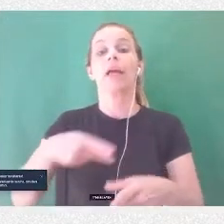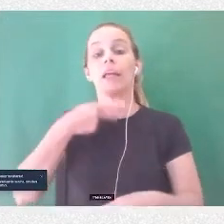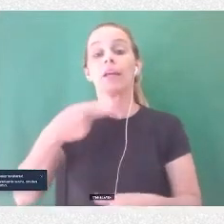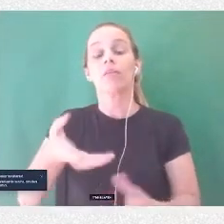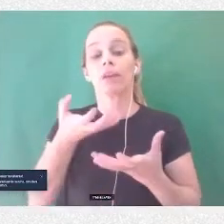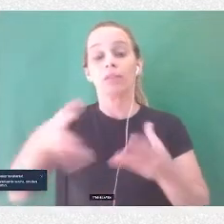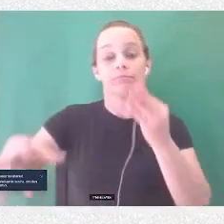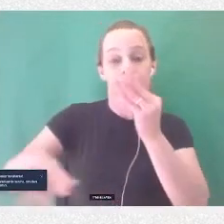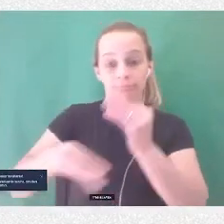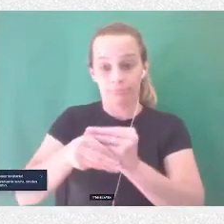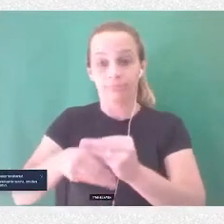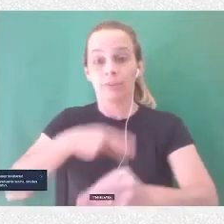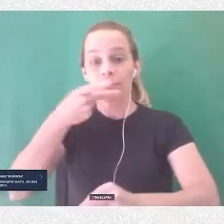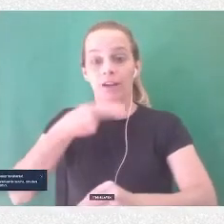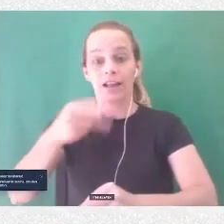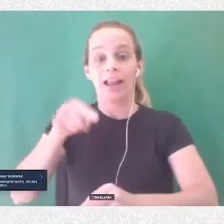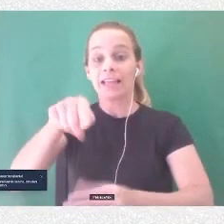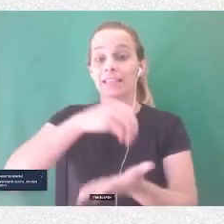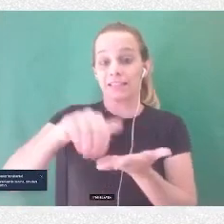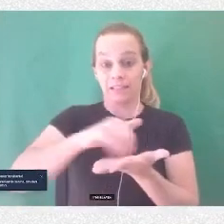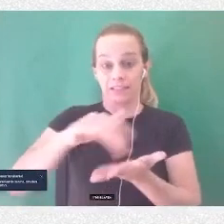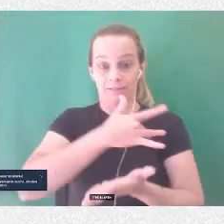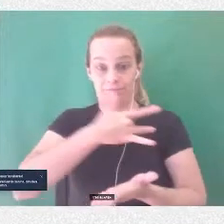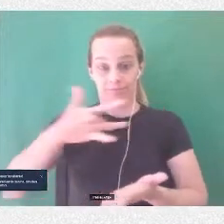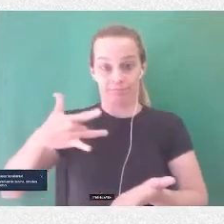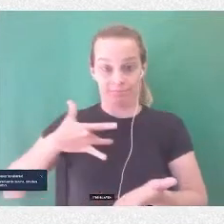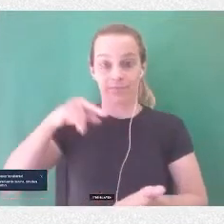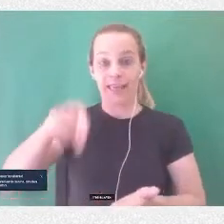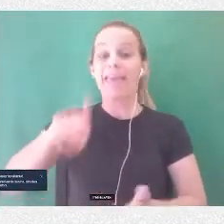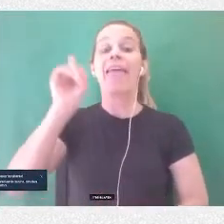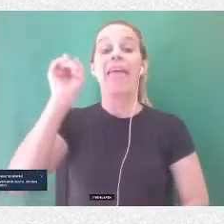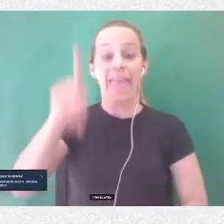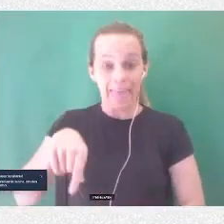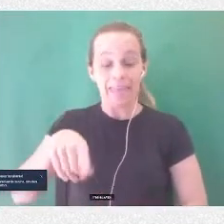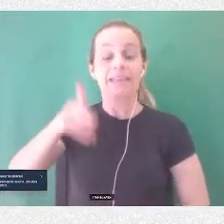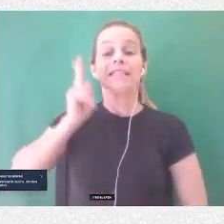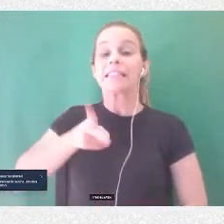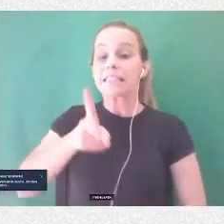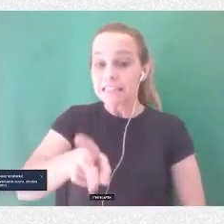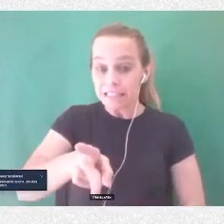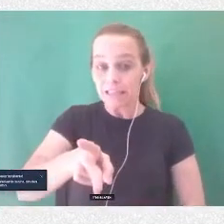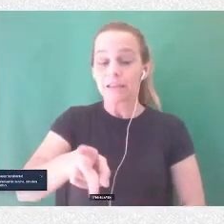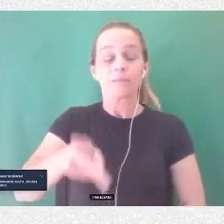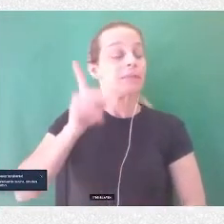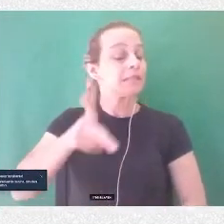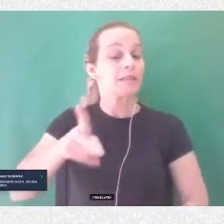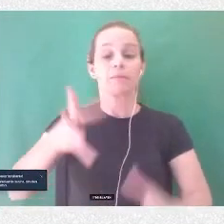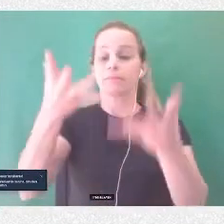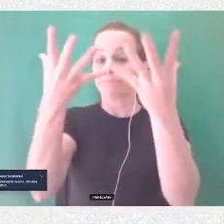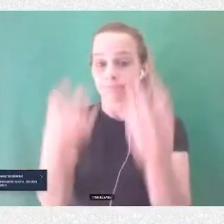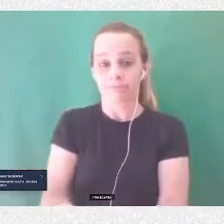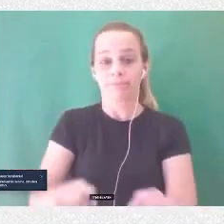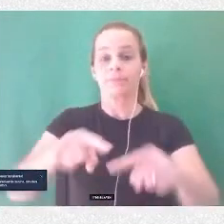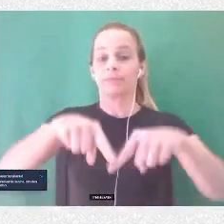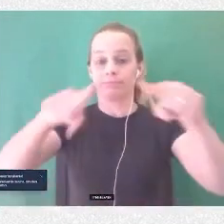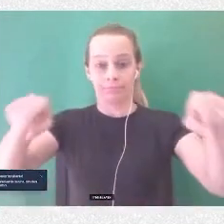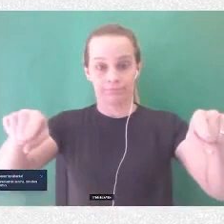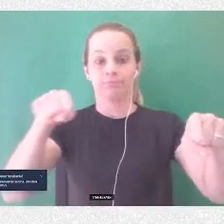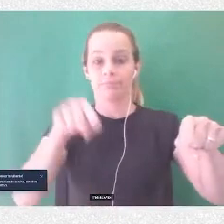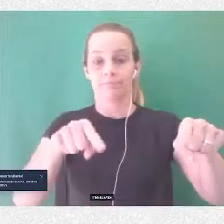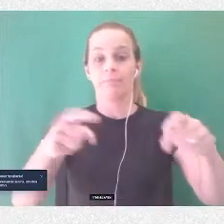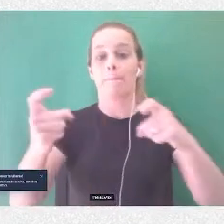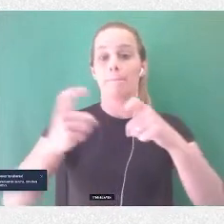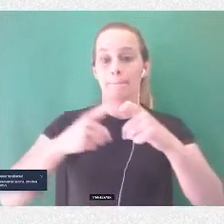contribuição, dizendo que essa Secretaria Municipal de Saúde é e sempre será adepta da ciência, da